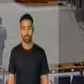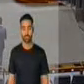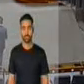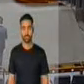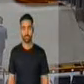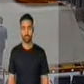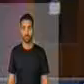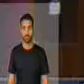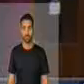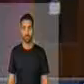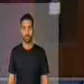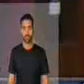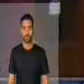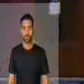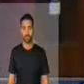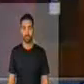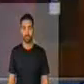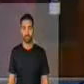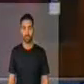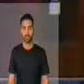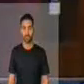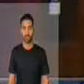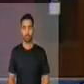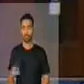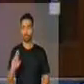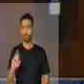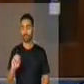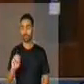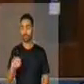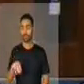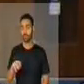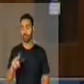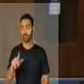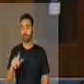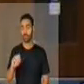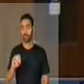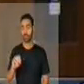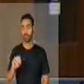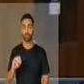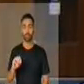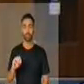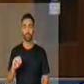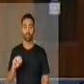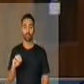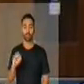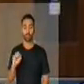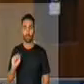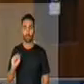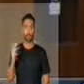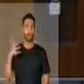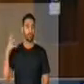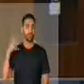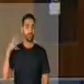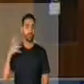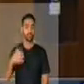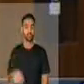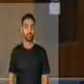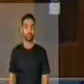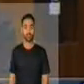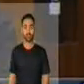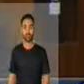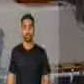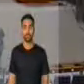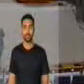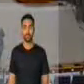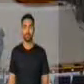Com a palavra, nesse momento, o deputado Rômulo Gouveia, para poder proferir suas